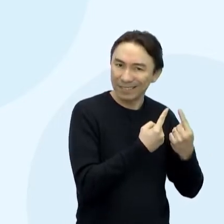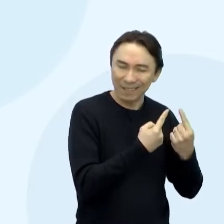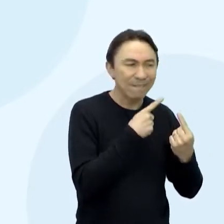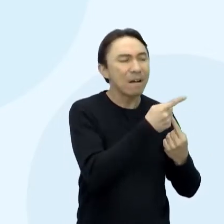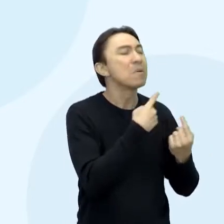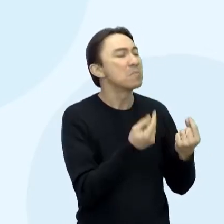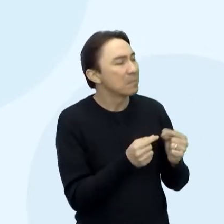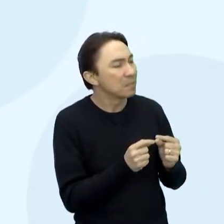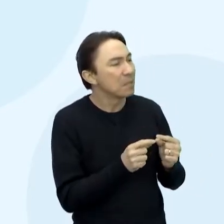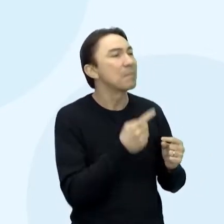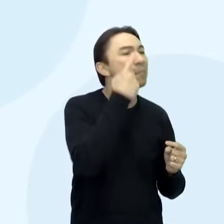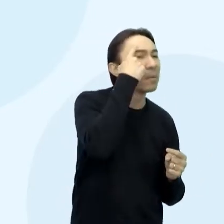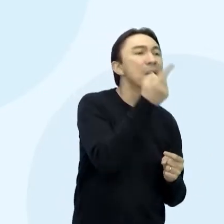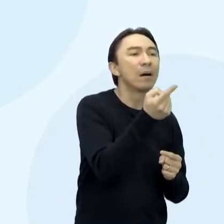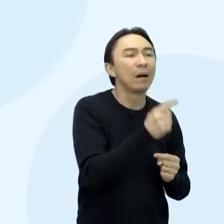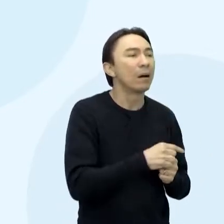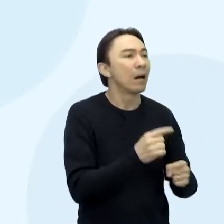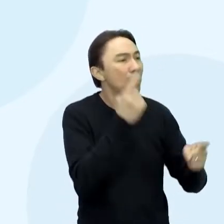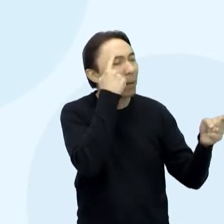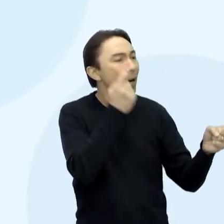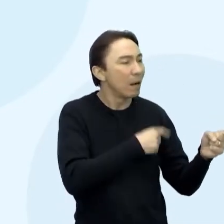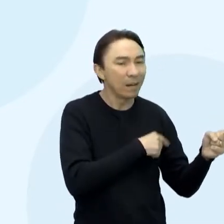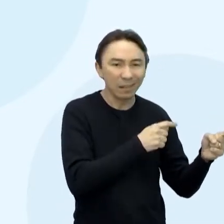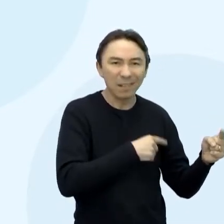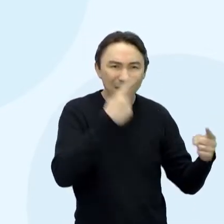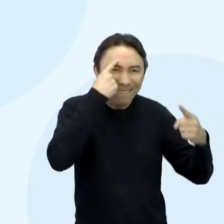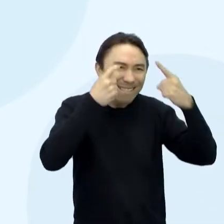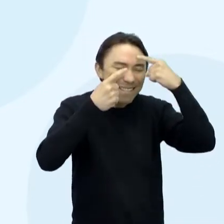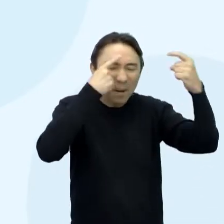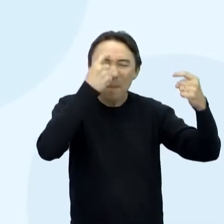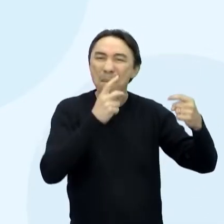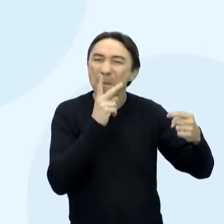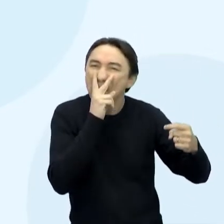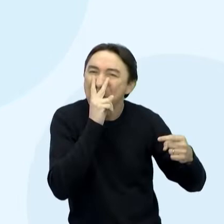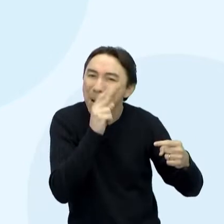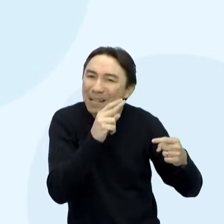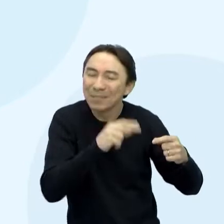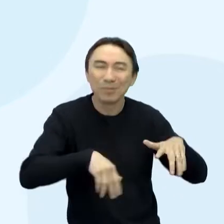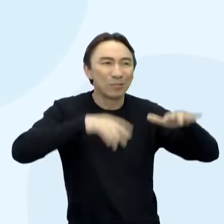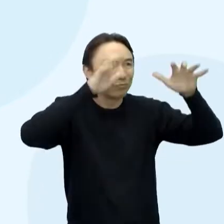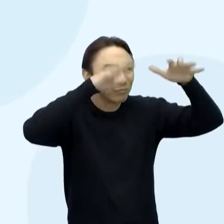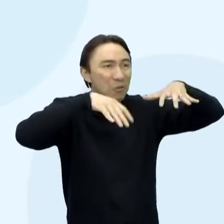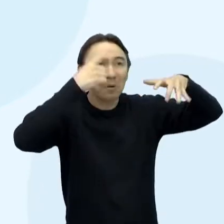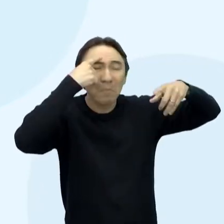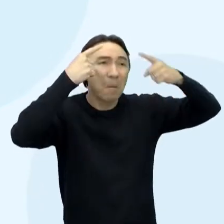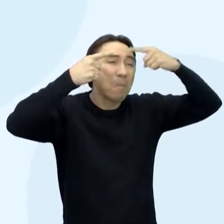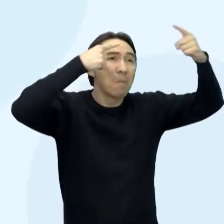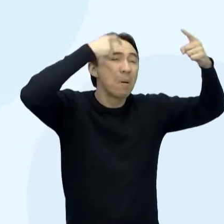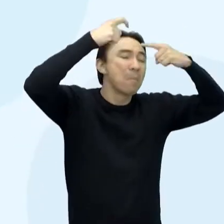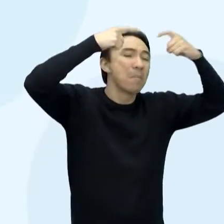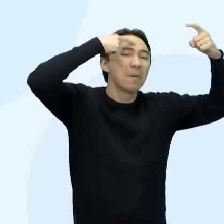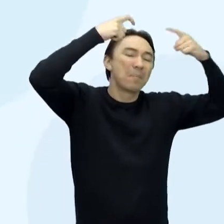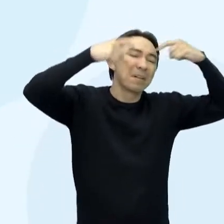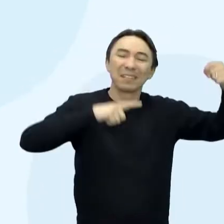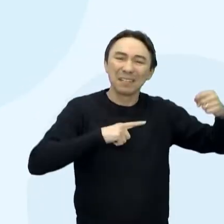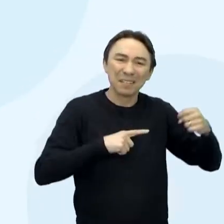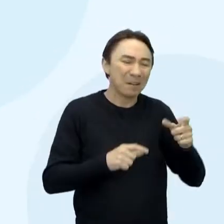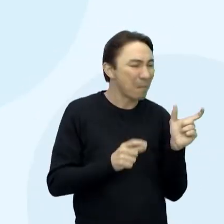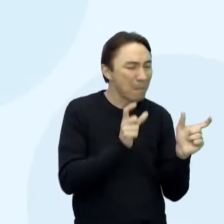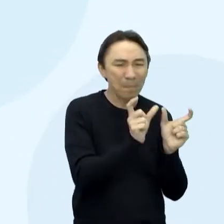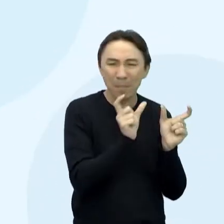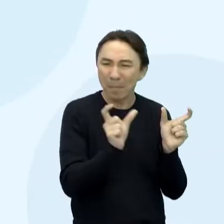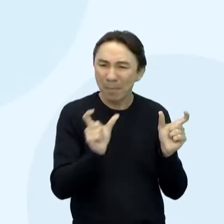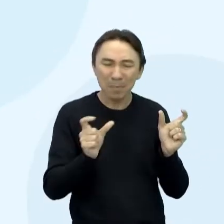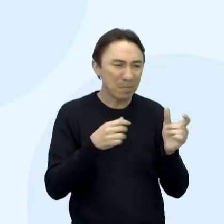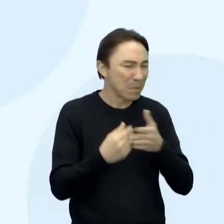ideias. É aquele momento onde eu começo a pensar em qualquer palavra, em qualquer situação, e eu